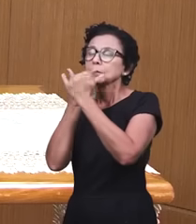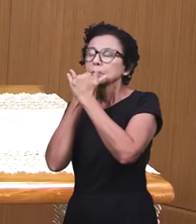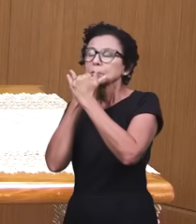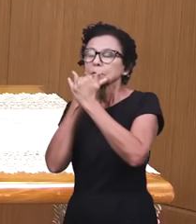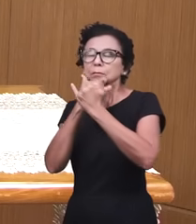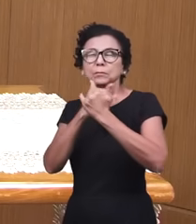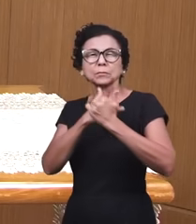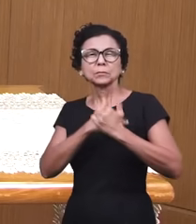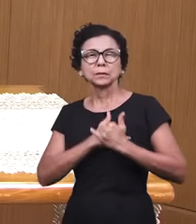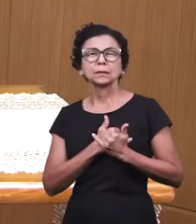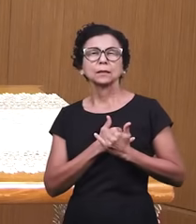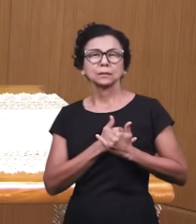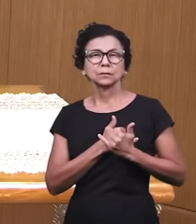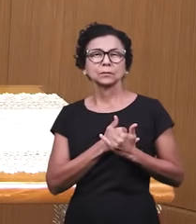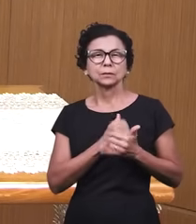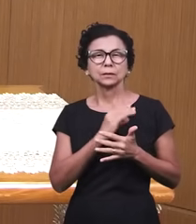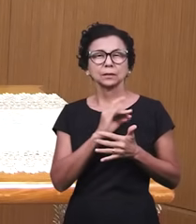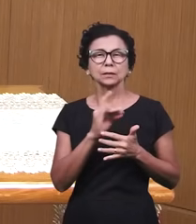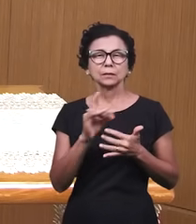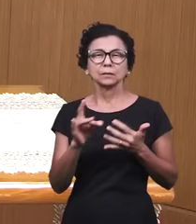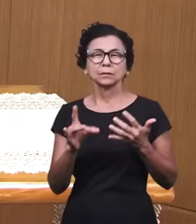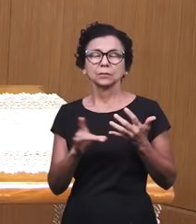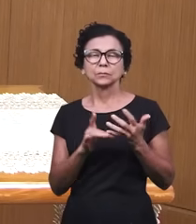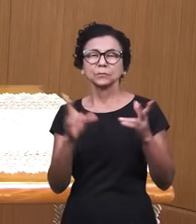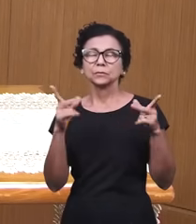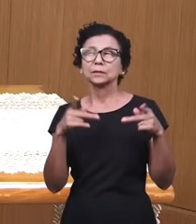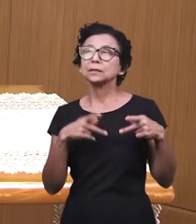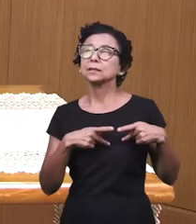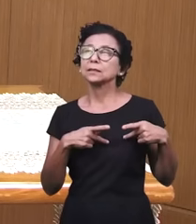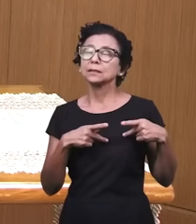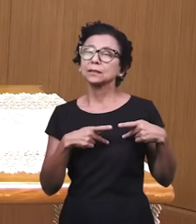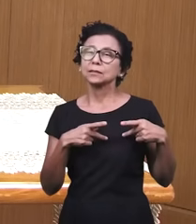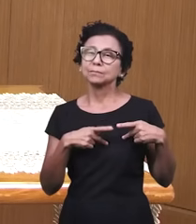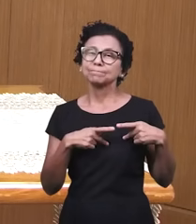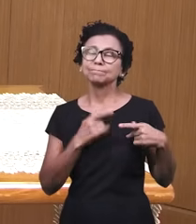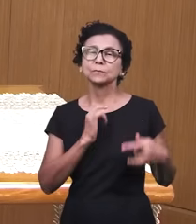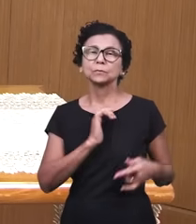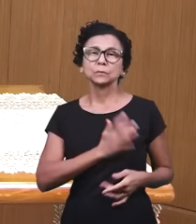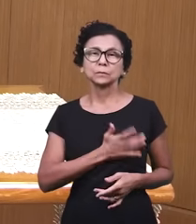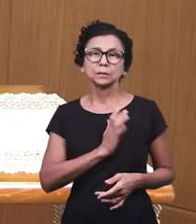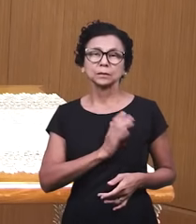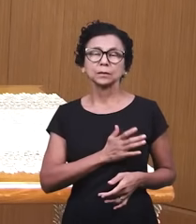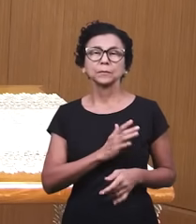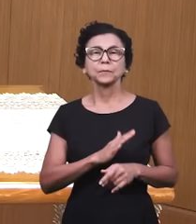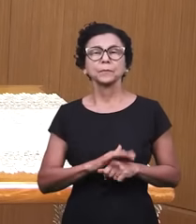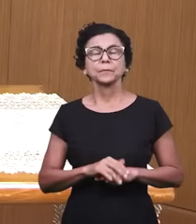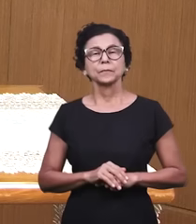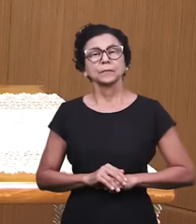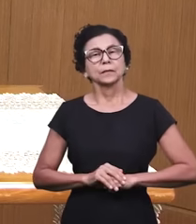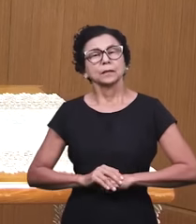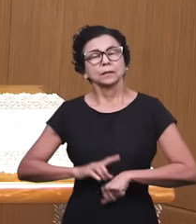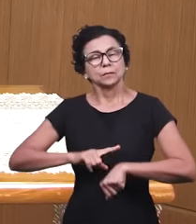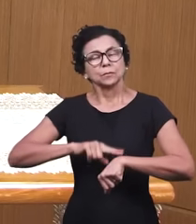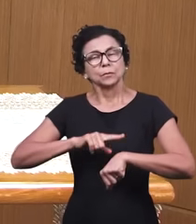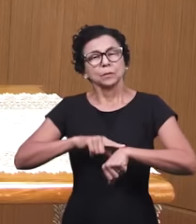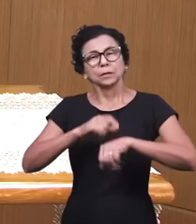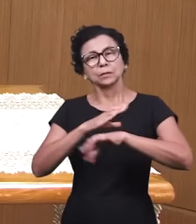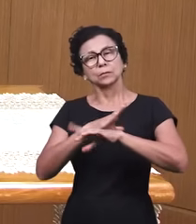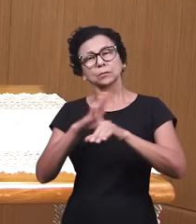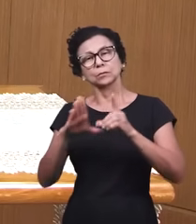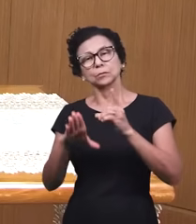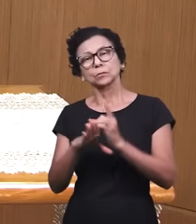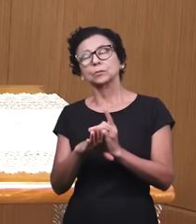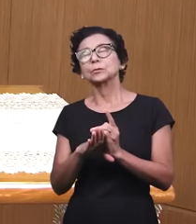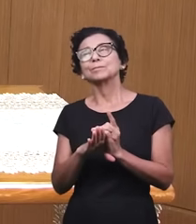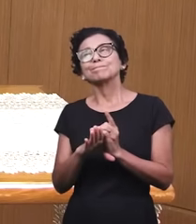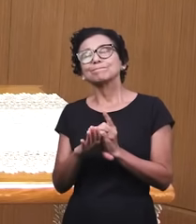pecados. Traz paz, Senhor, nesta hora ao nosso coração. E que neste culto nós venhamos nos alegrar com a